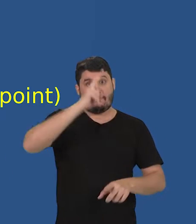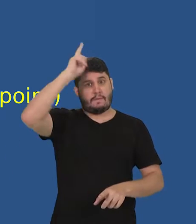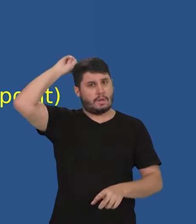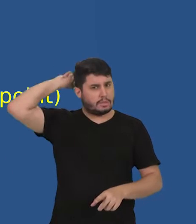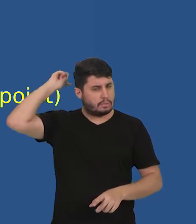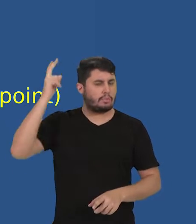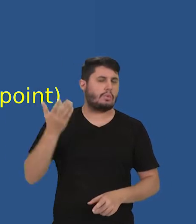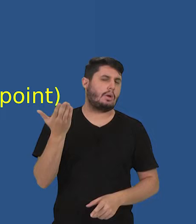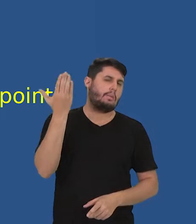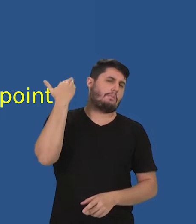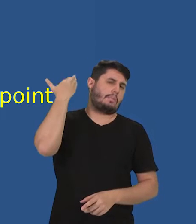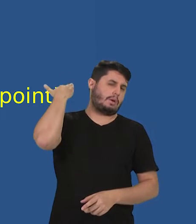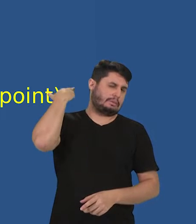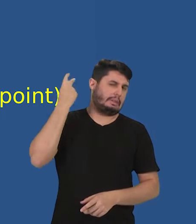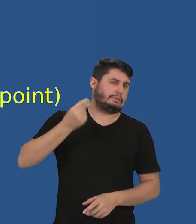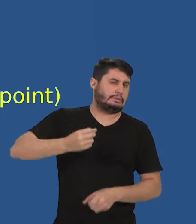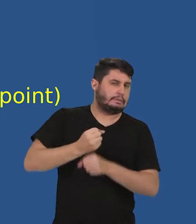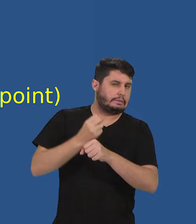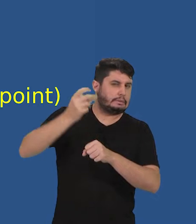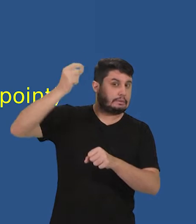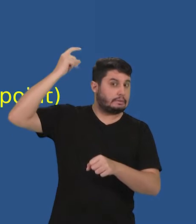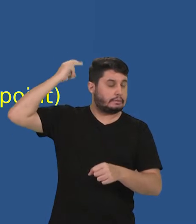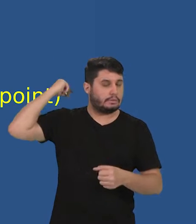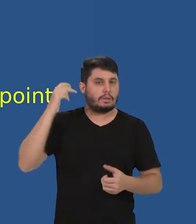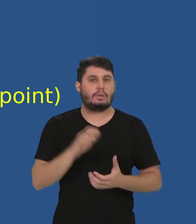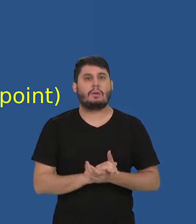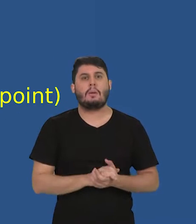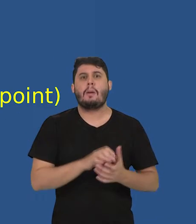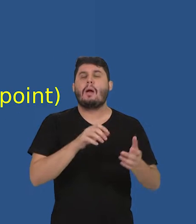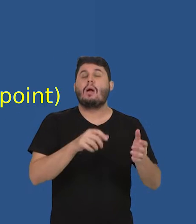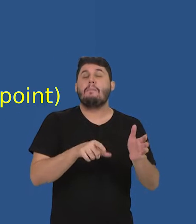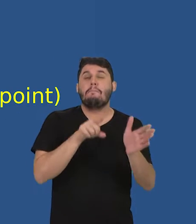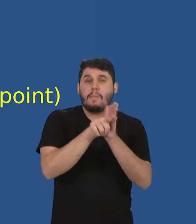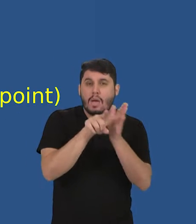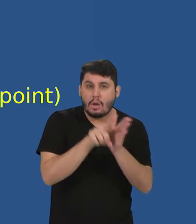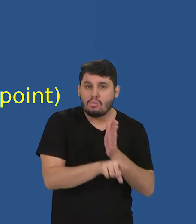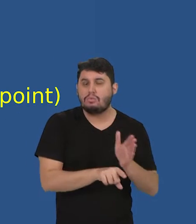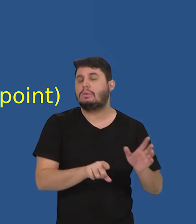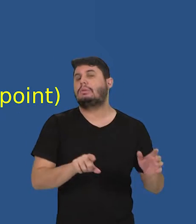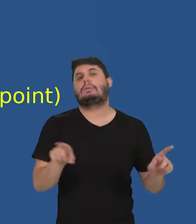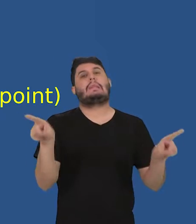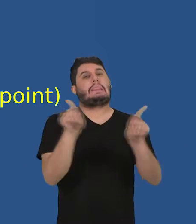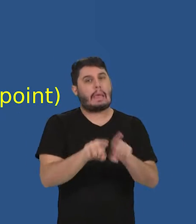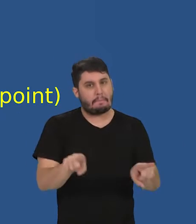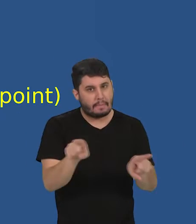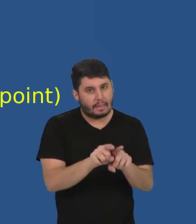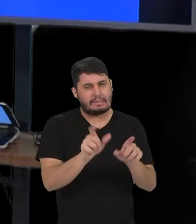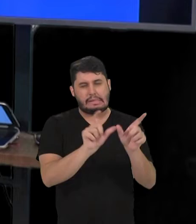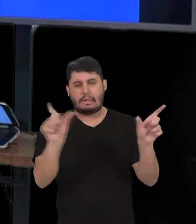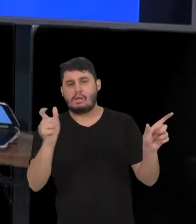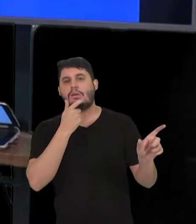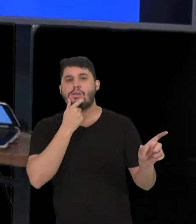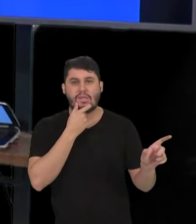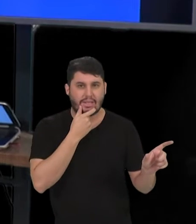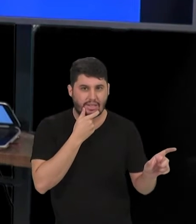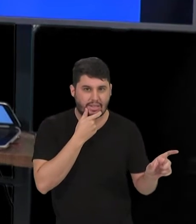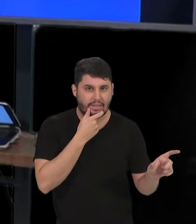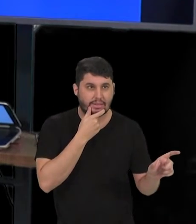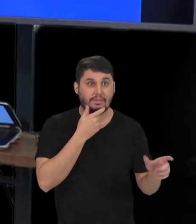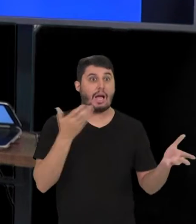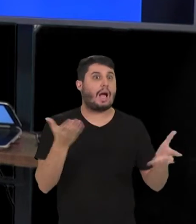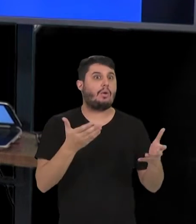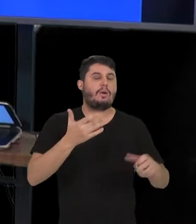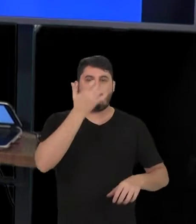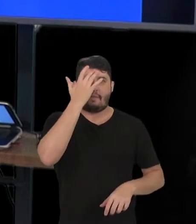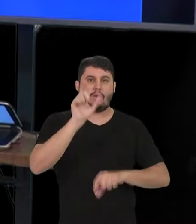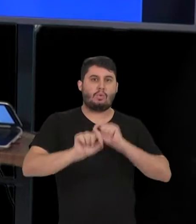vestibulares passados, século passado, quando eu fiz vestibular, as perguntas também eram em inglês. Então o Enem veio dar uma facilitada nisso, colocando as perguntas